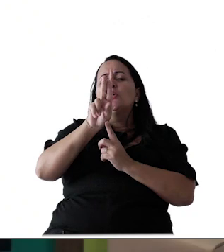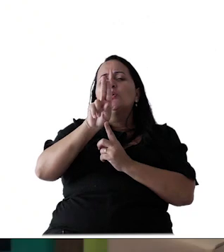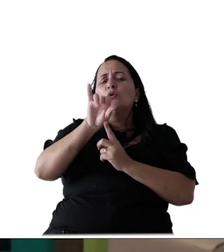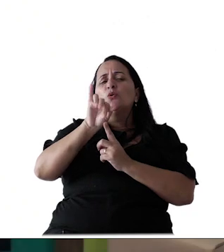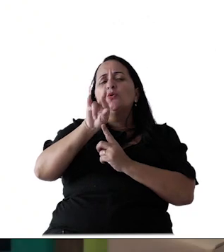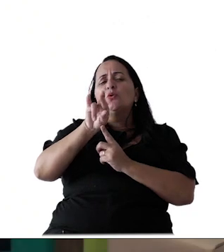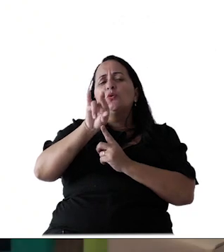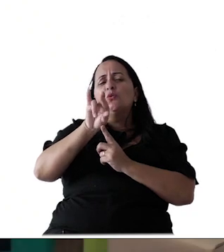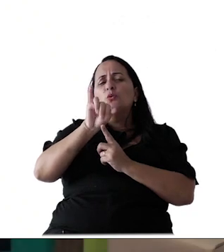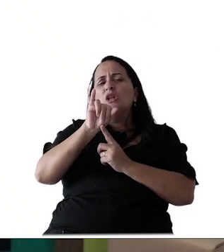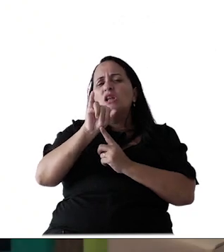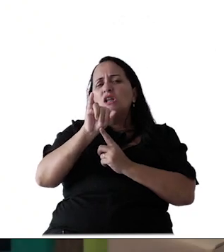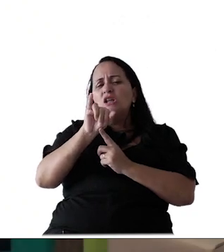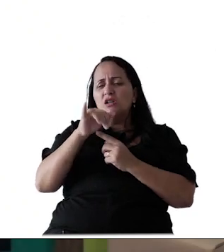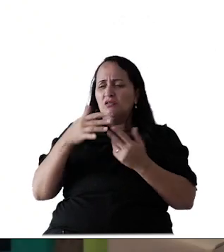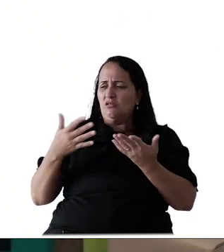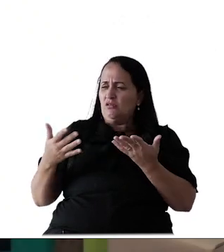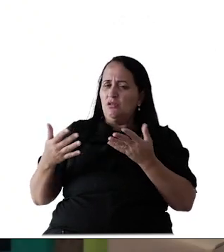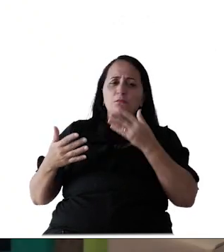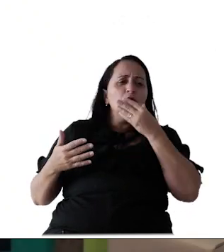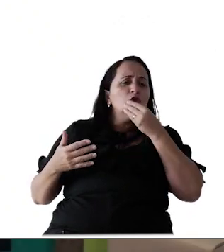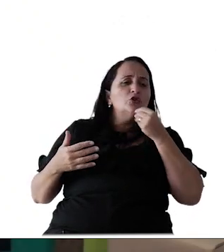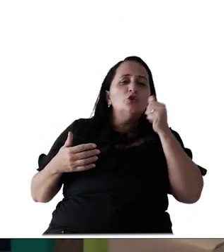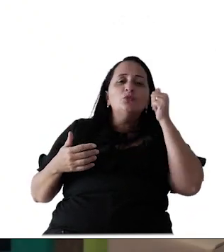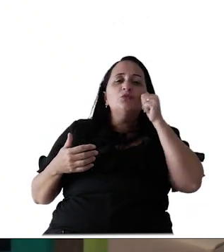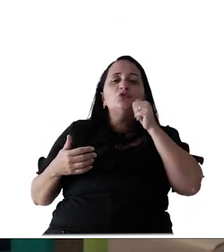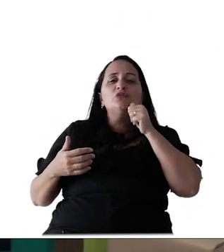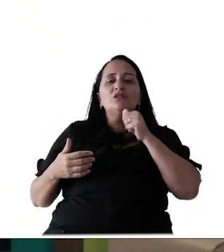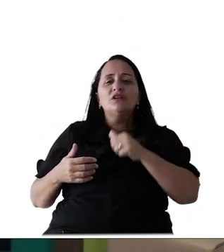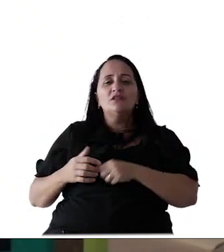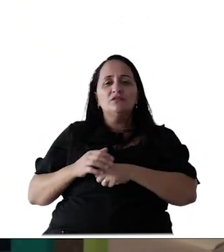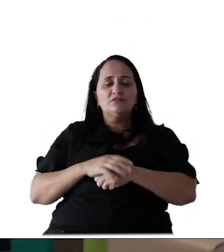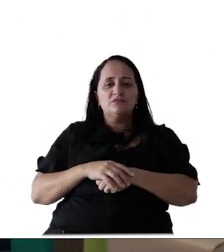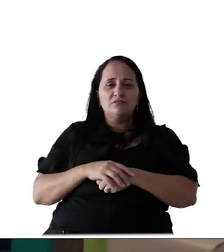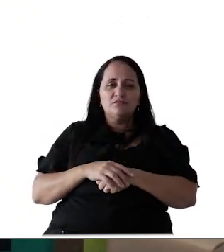ou menina. Aqui na Bahia, você vai me dar um migué?